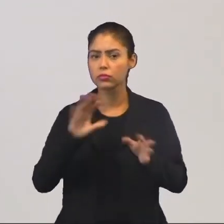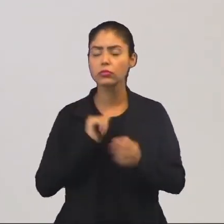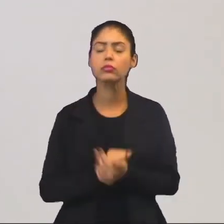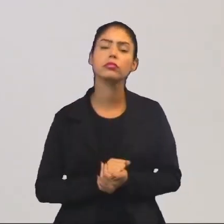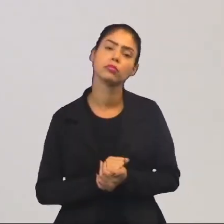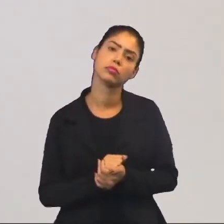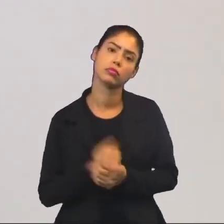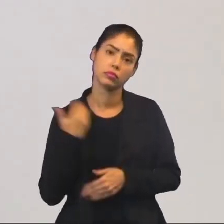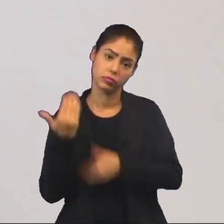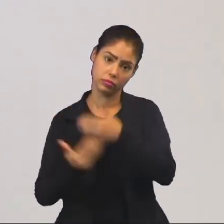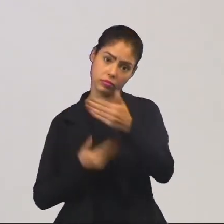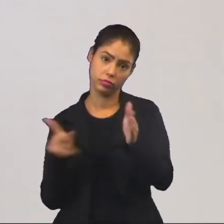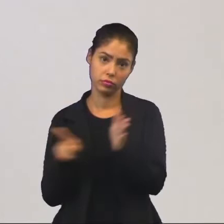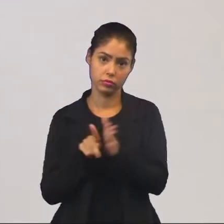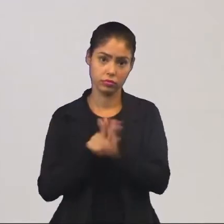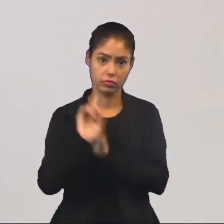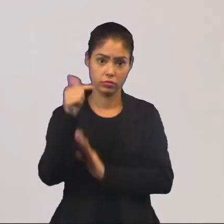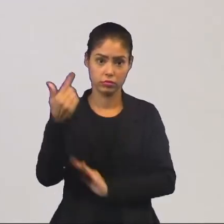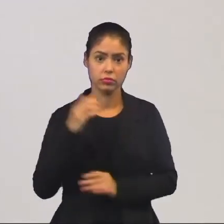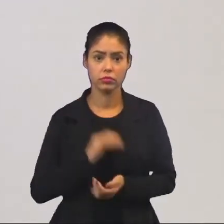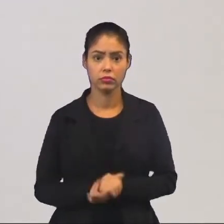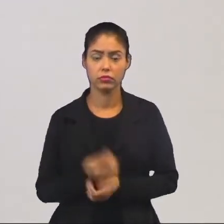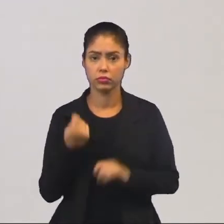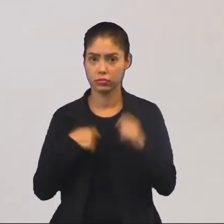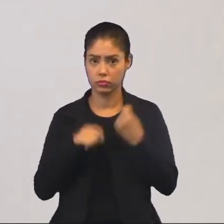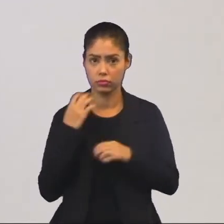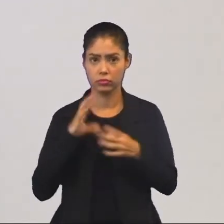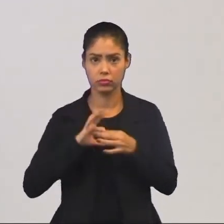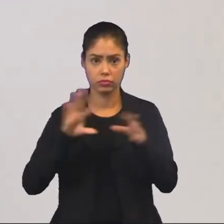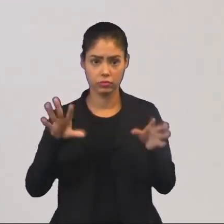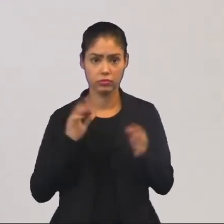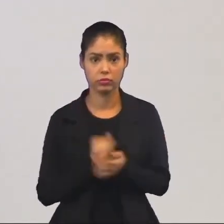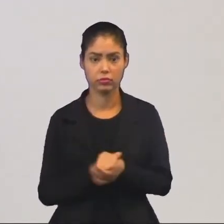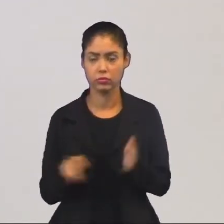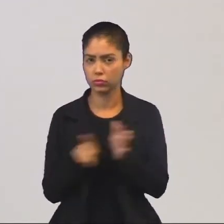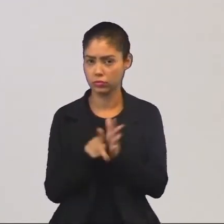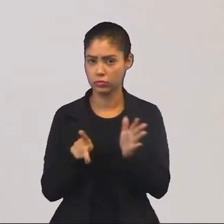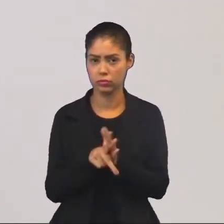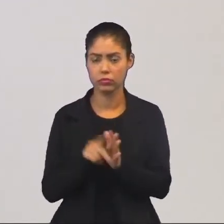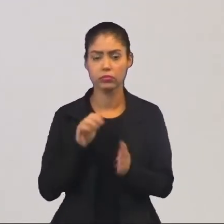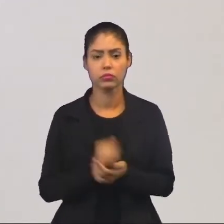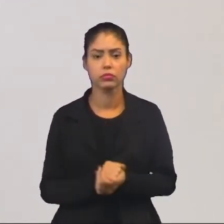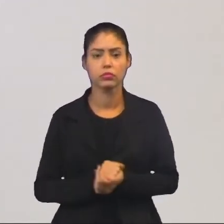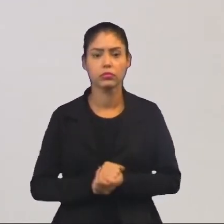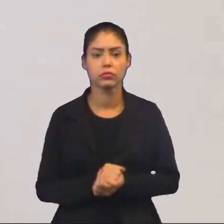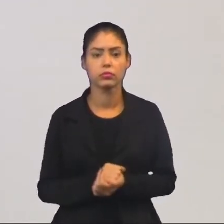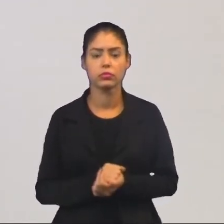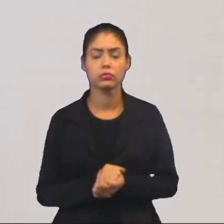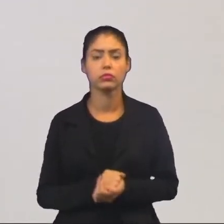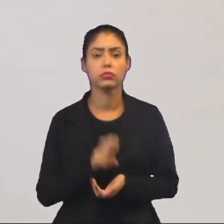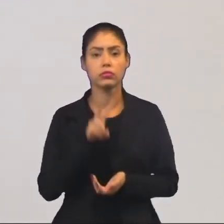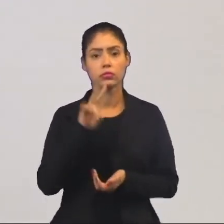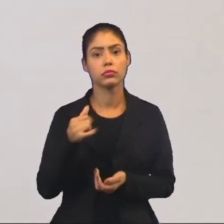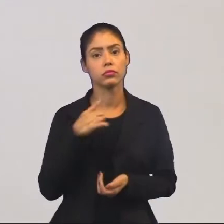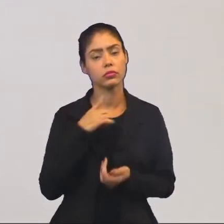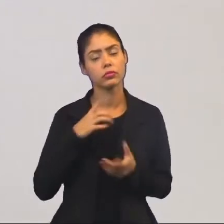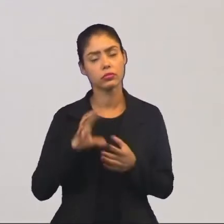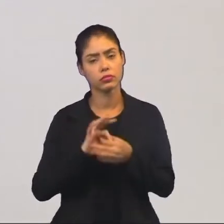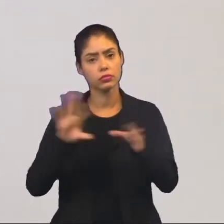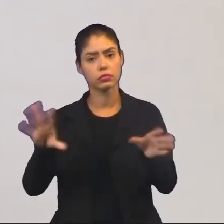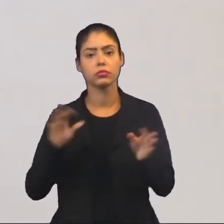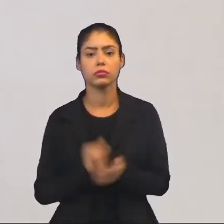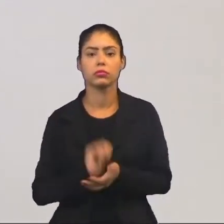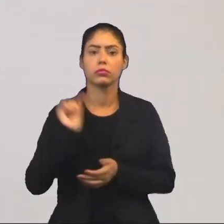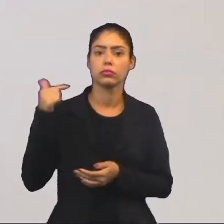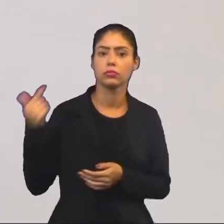liberalismo desenvolvido por ele na economia, pela liberdade defendida por John Locke, né, e aí vamos ter os